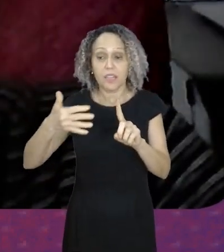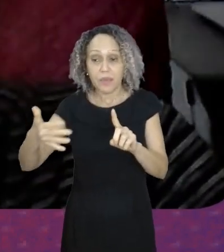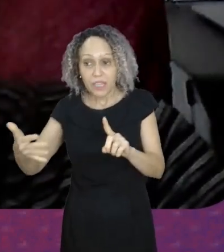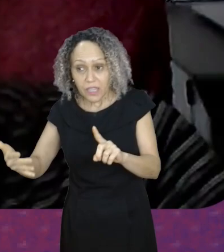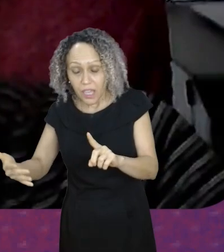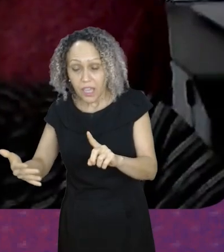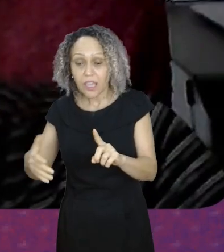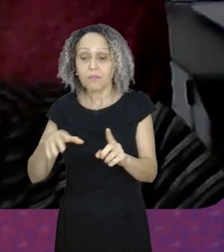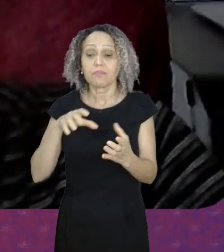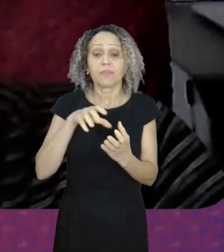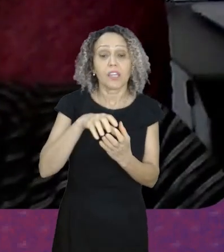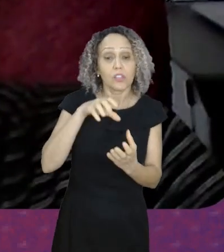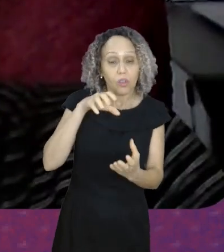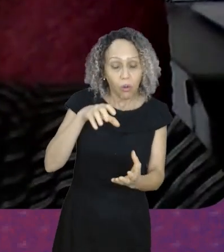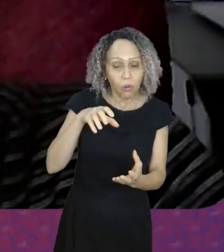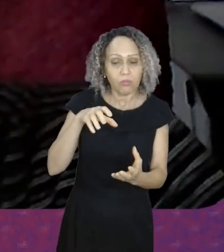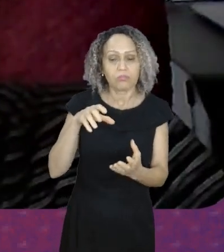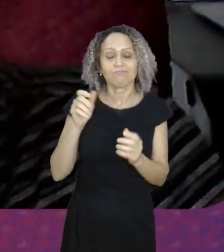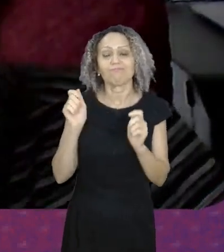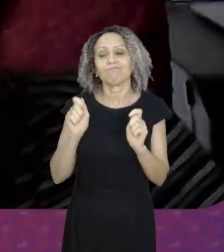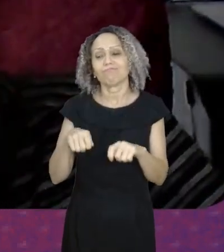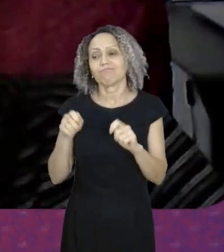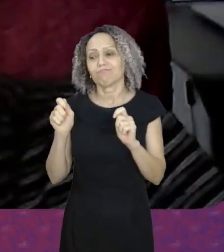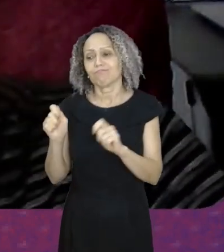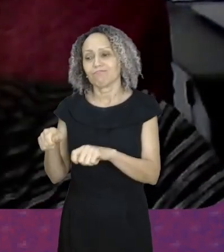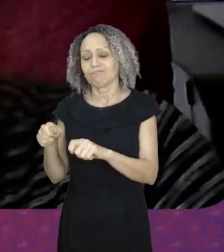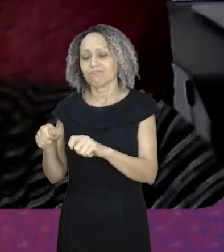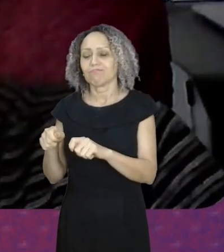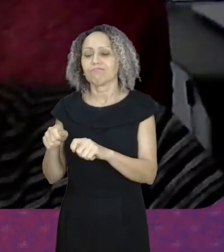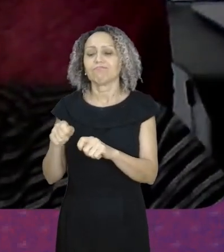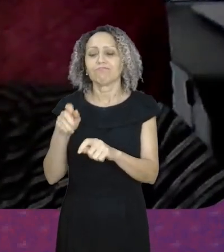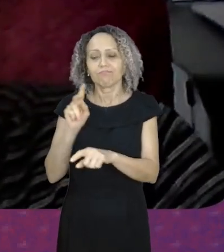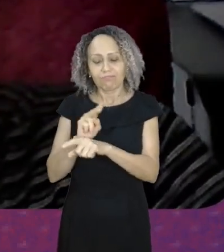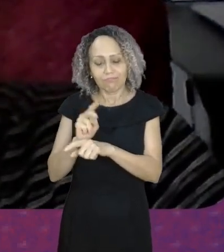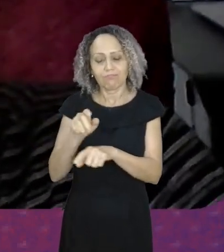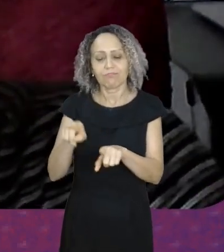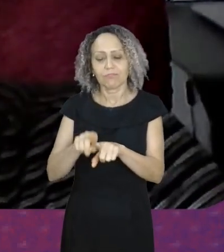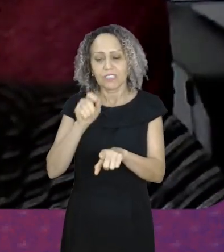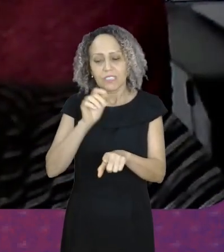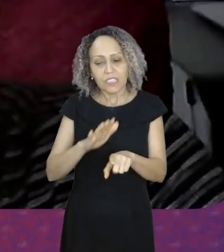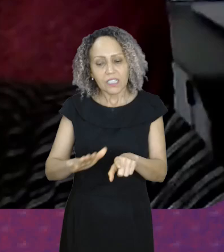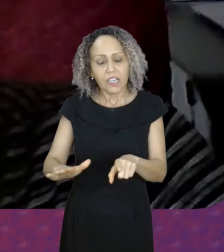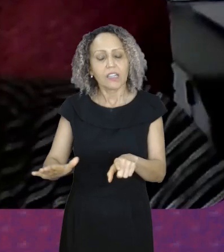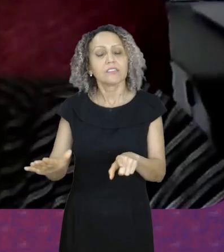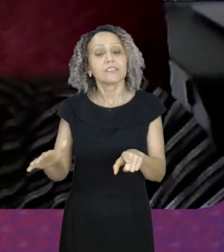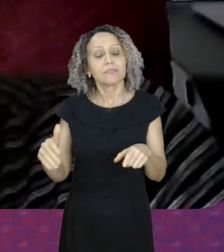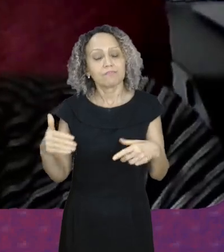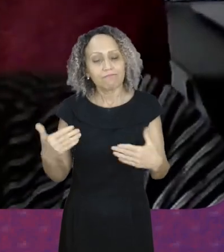para idosos, né? Para crianças, enfim.